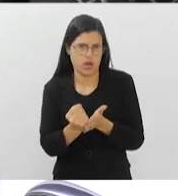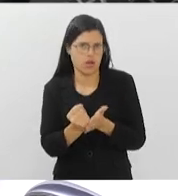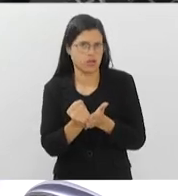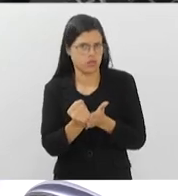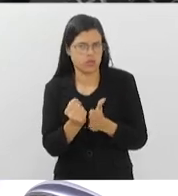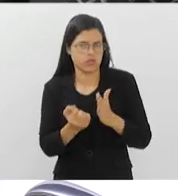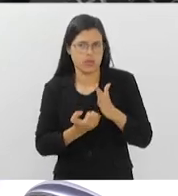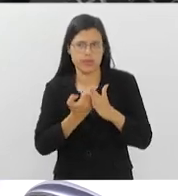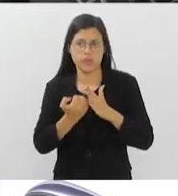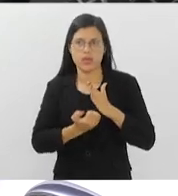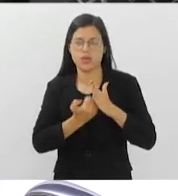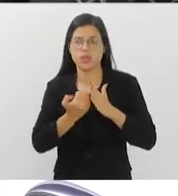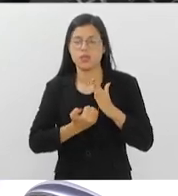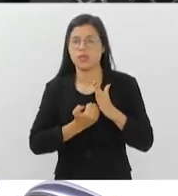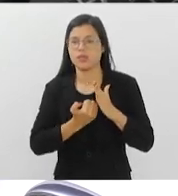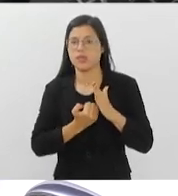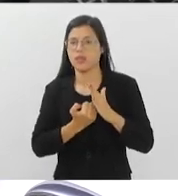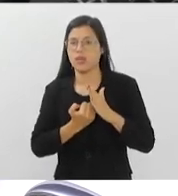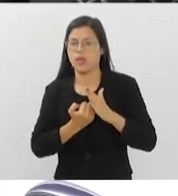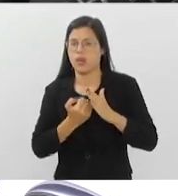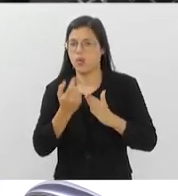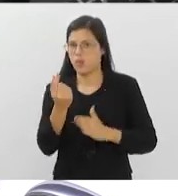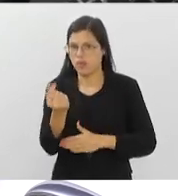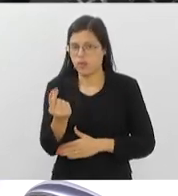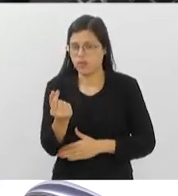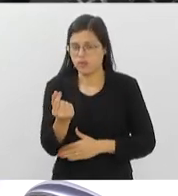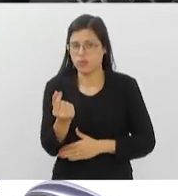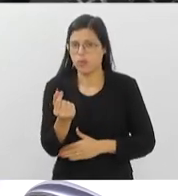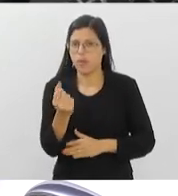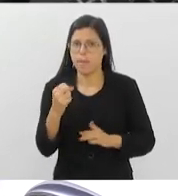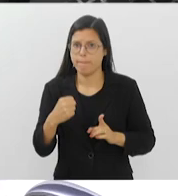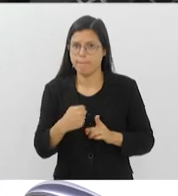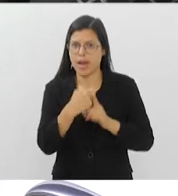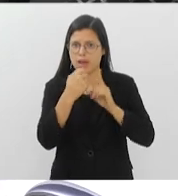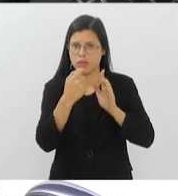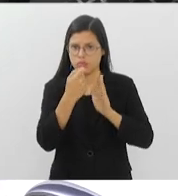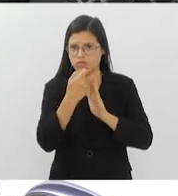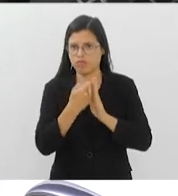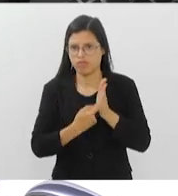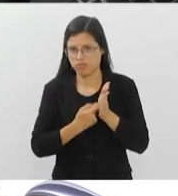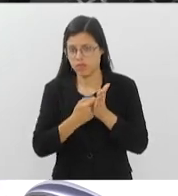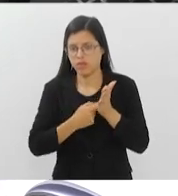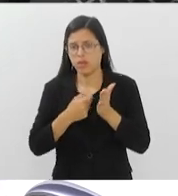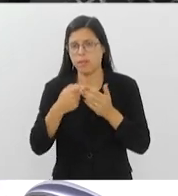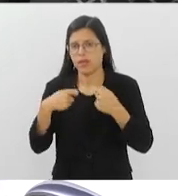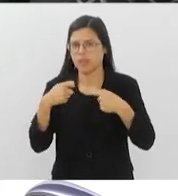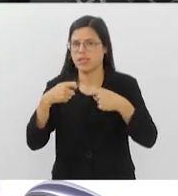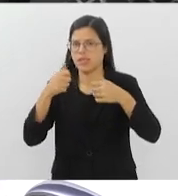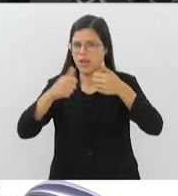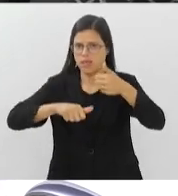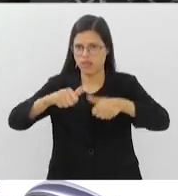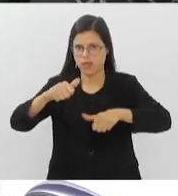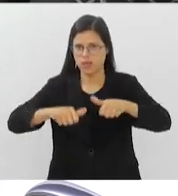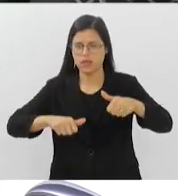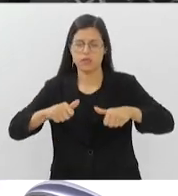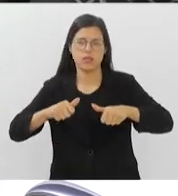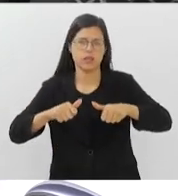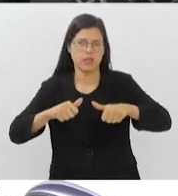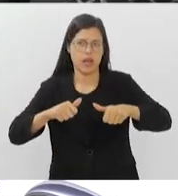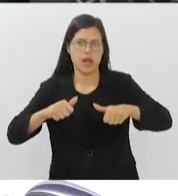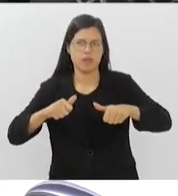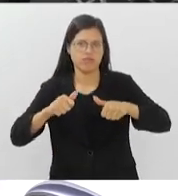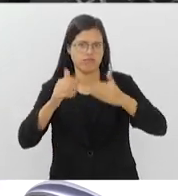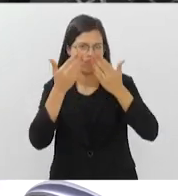impactos tarifários serão sempre avaliados e medidos quando você faz